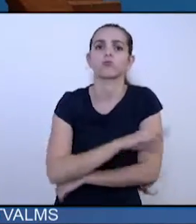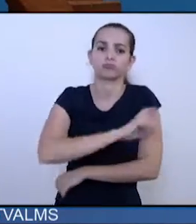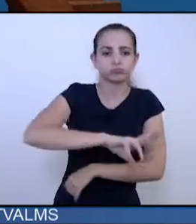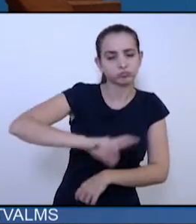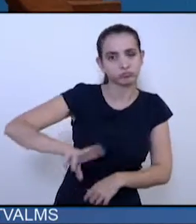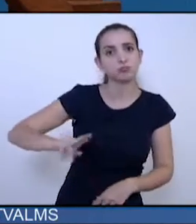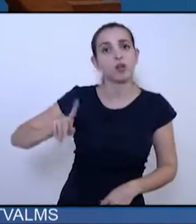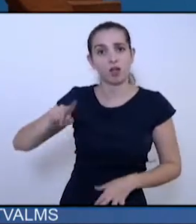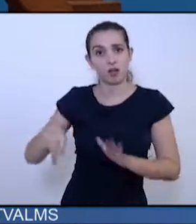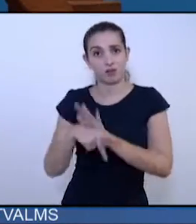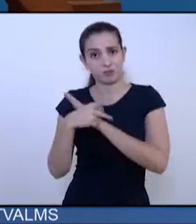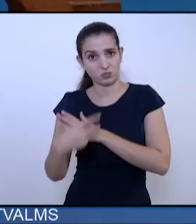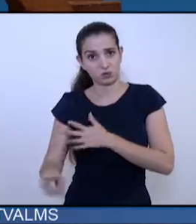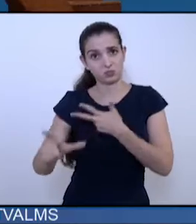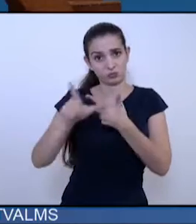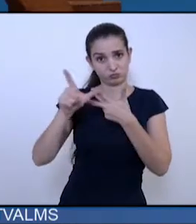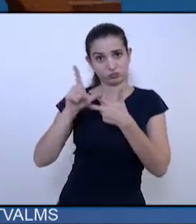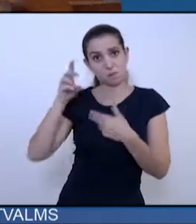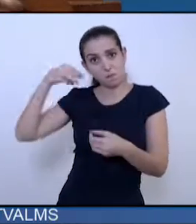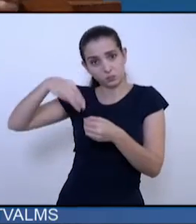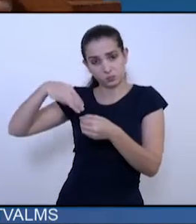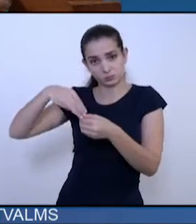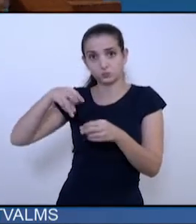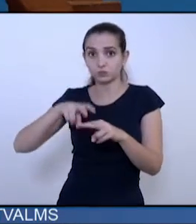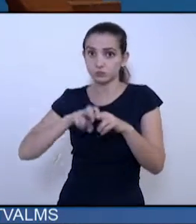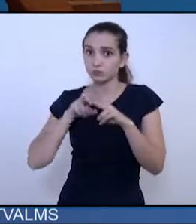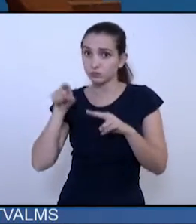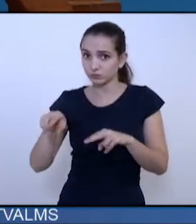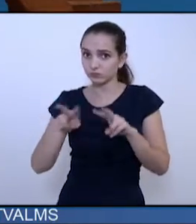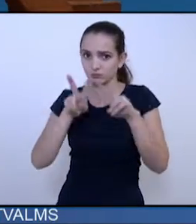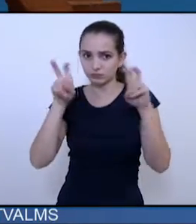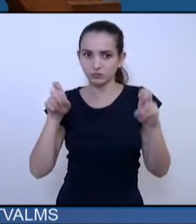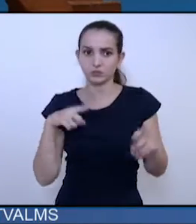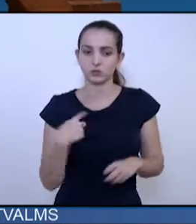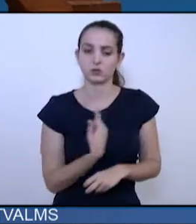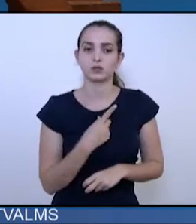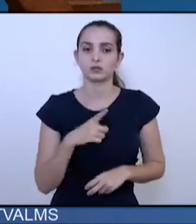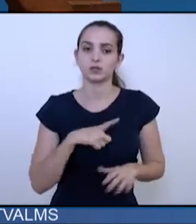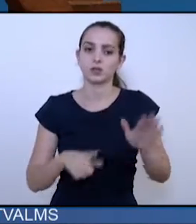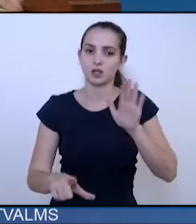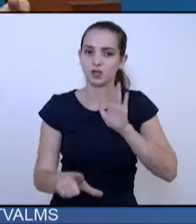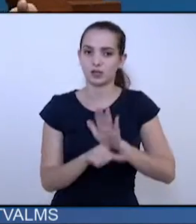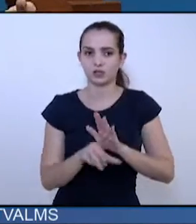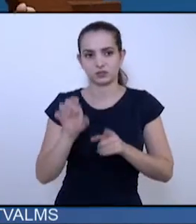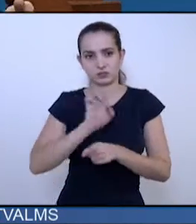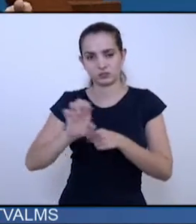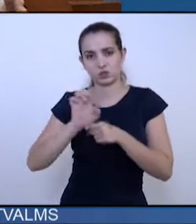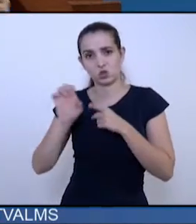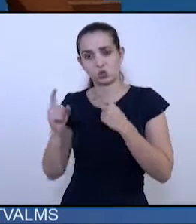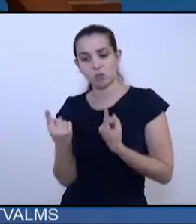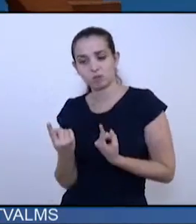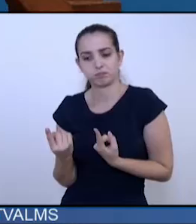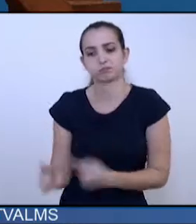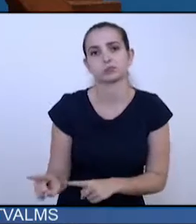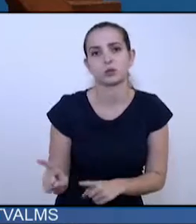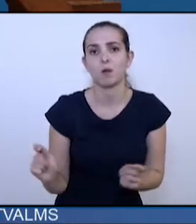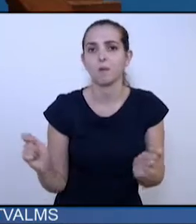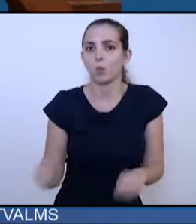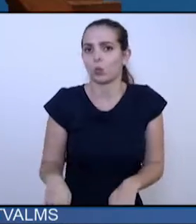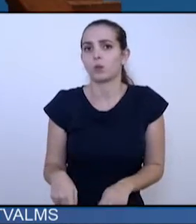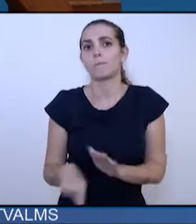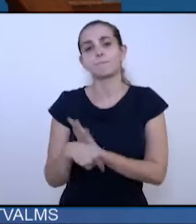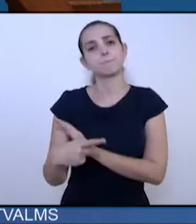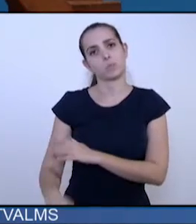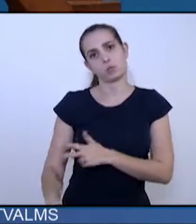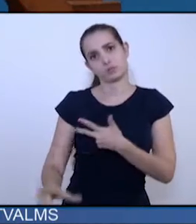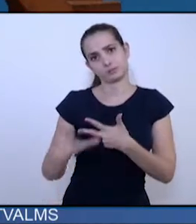competência legislativa do município. Então, nesse caso, nós estaríamos com a legislação estadual invadindo a competência legislativa